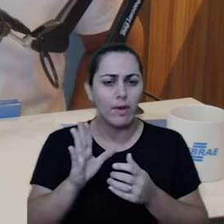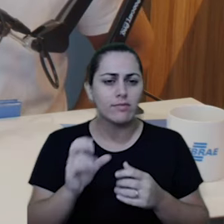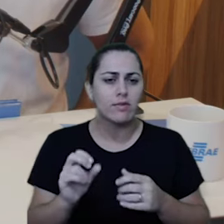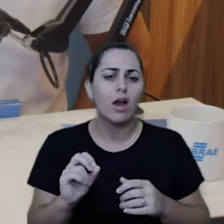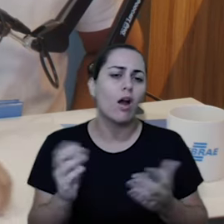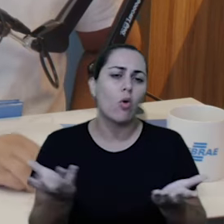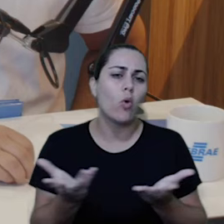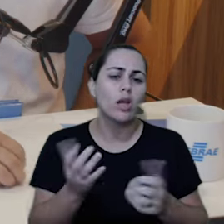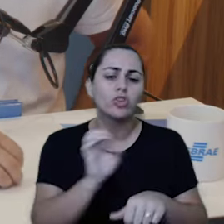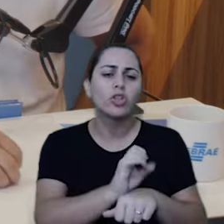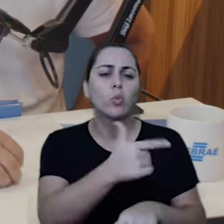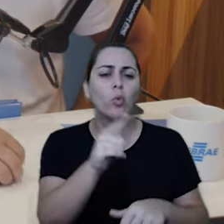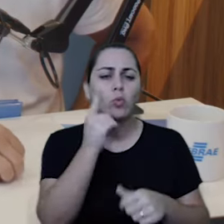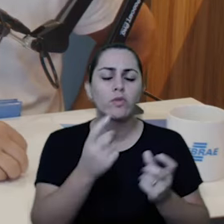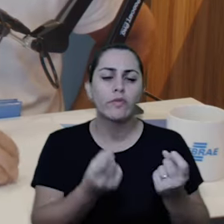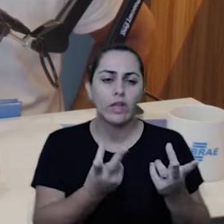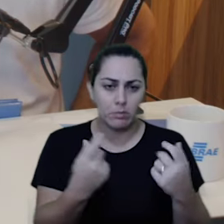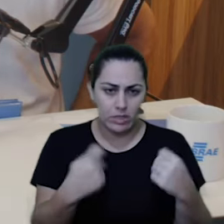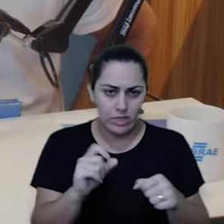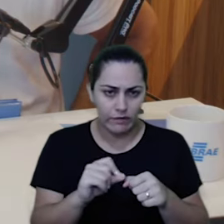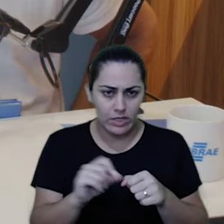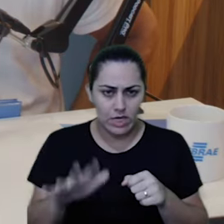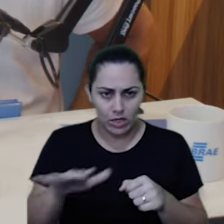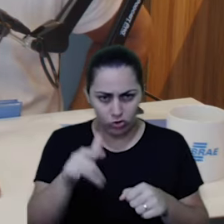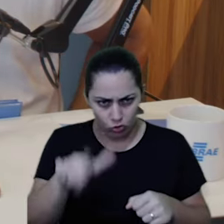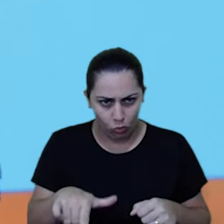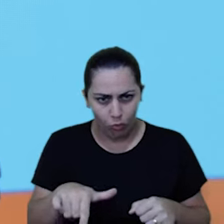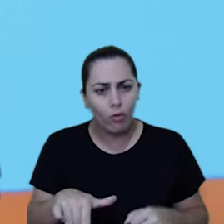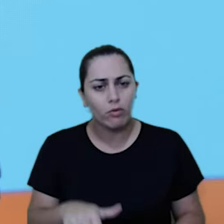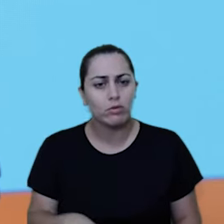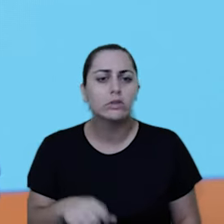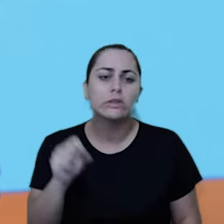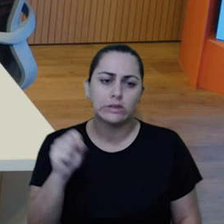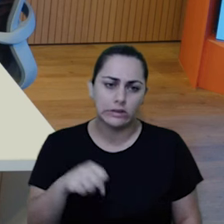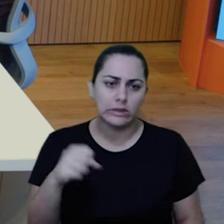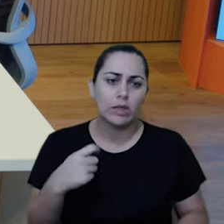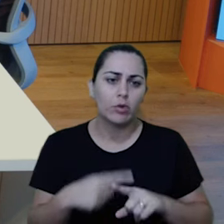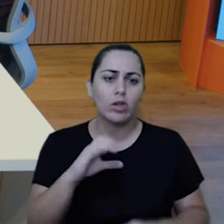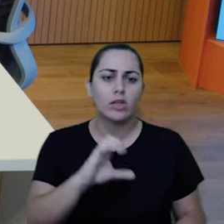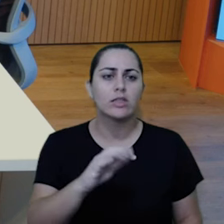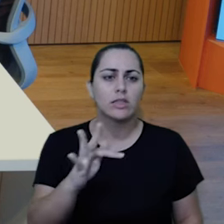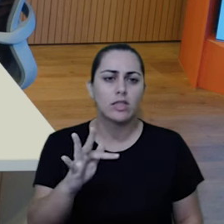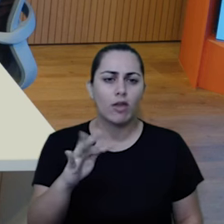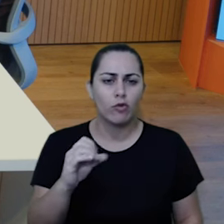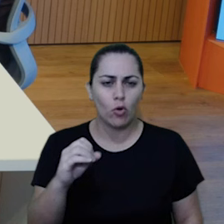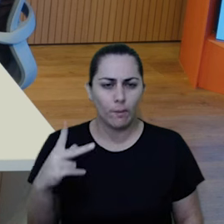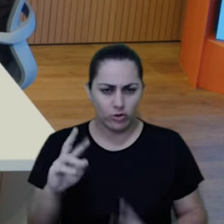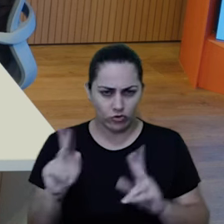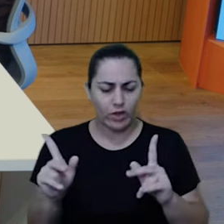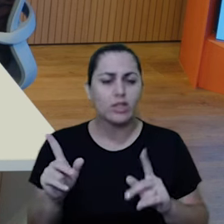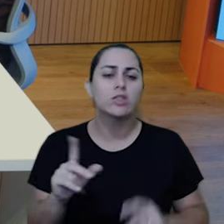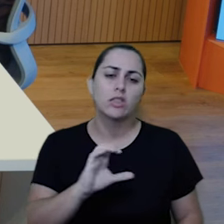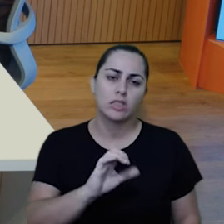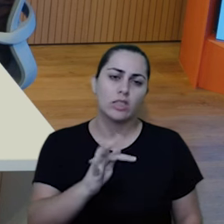apareceu venda para Estados diferentes eu tenho que refazer esses campos no caso sim porque o cfp seria diferente isso eu vou